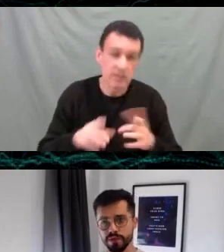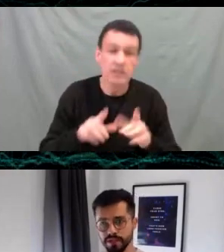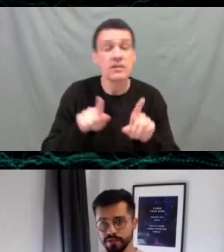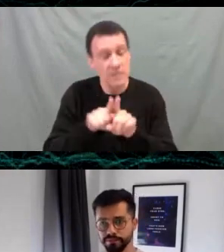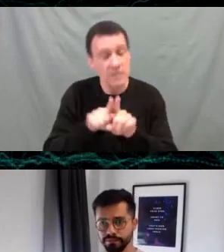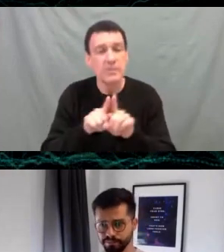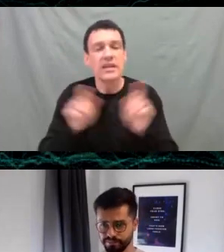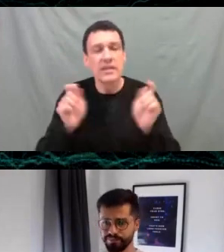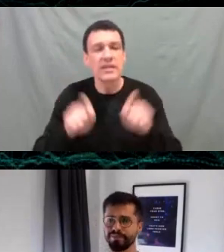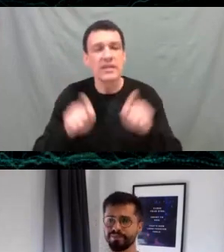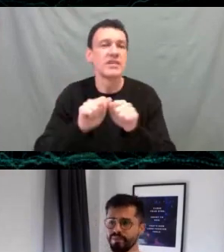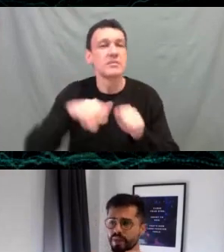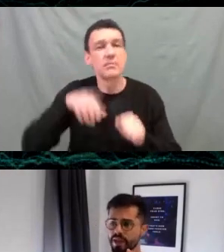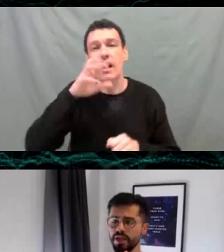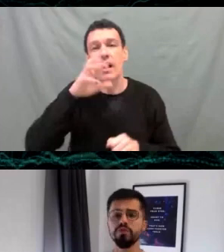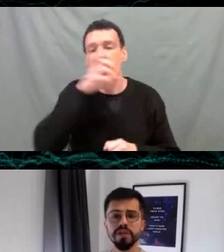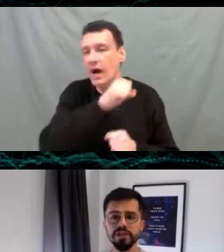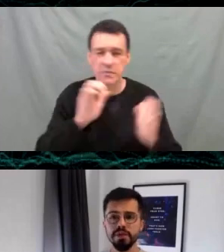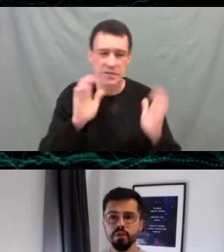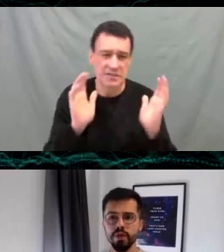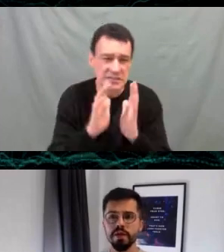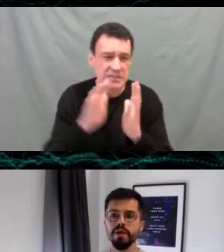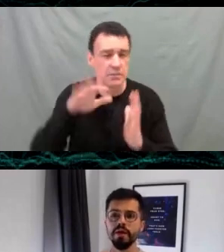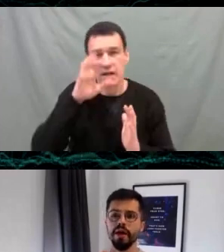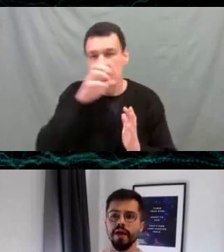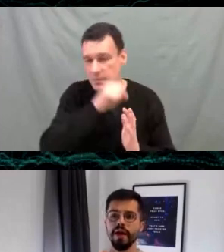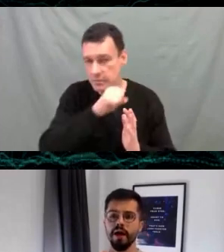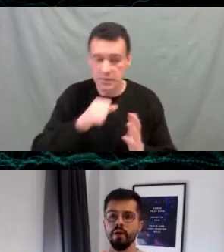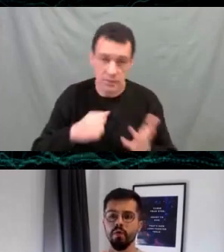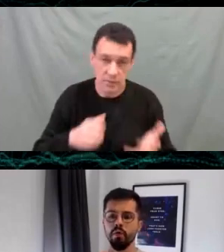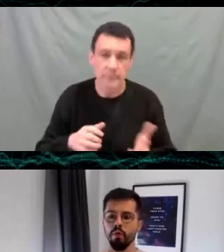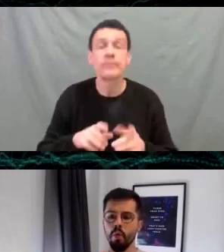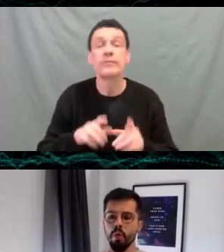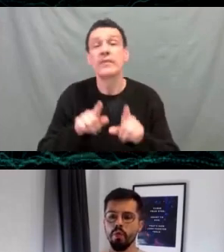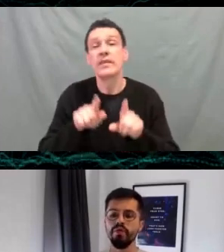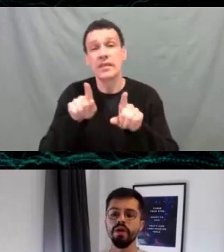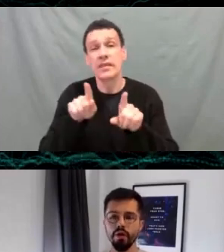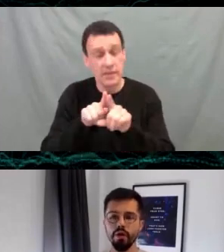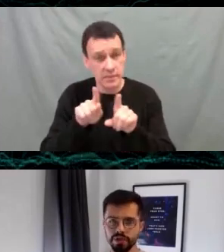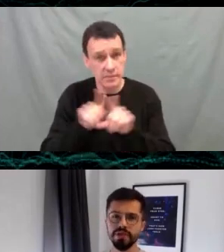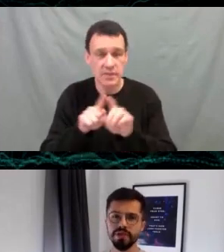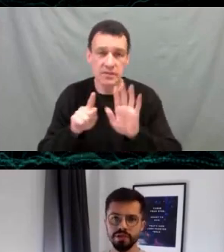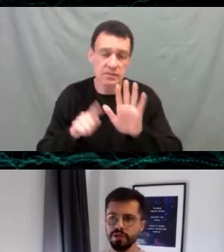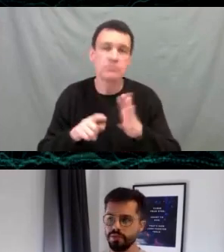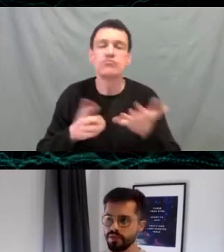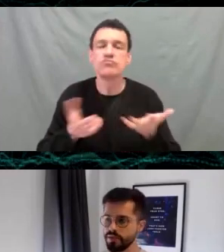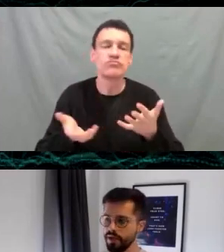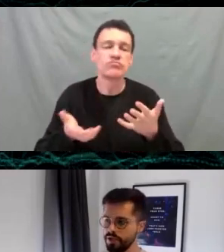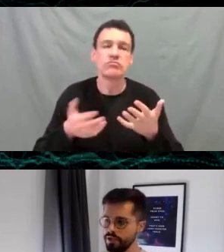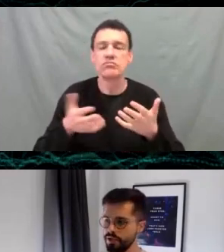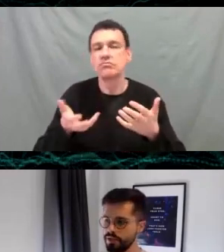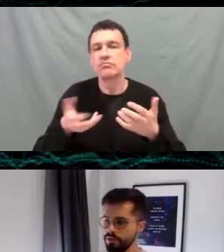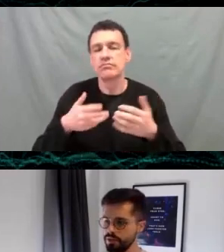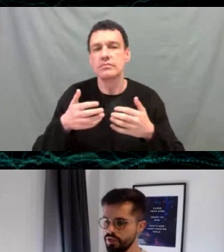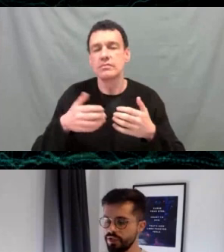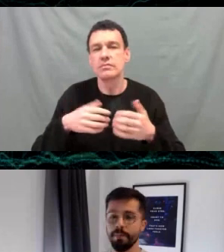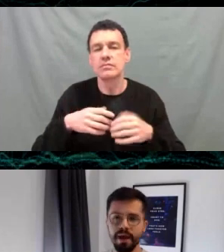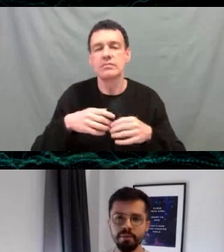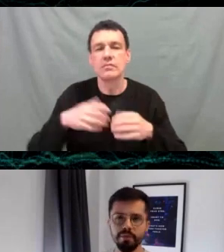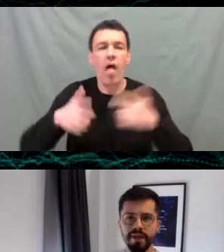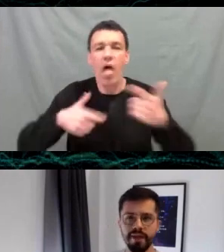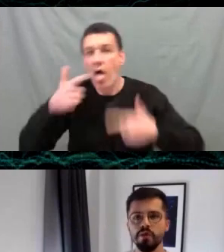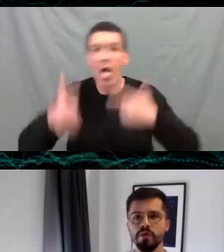de uma forma mais concisa que a gente consiga diminuir a o download de equipes de